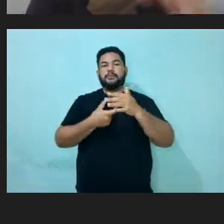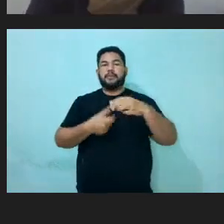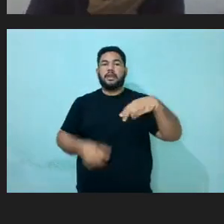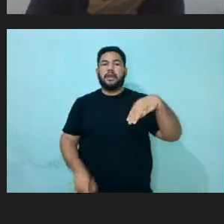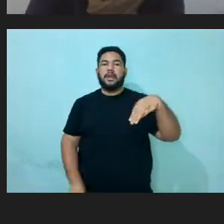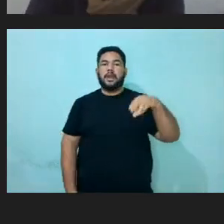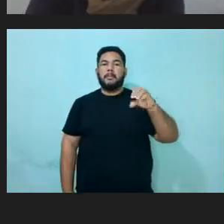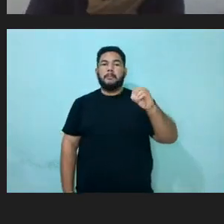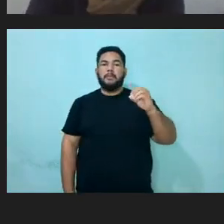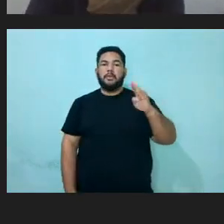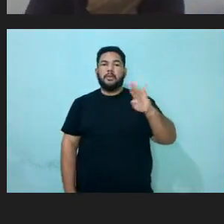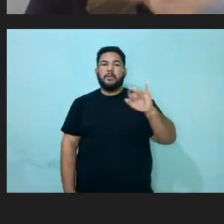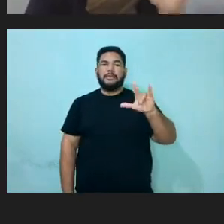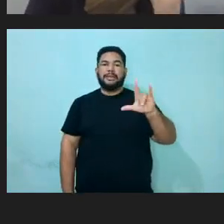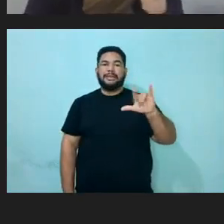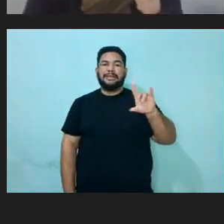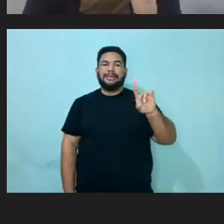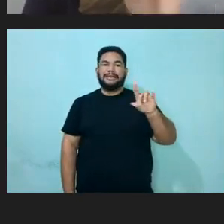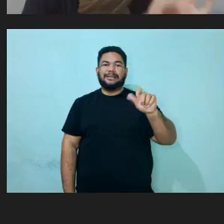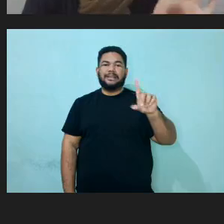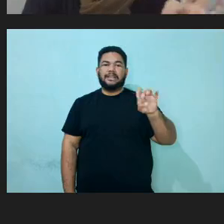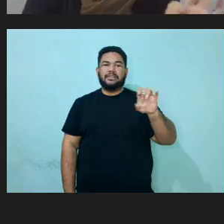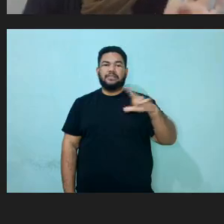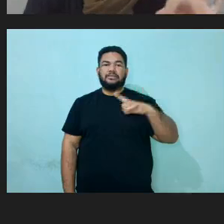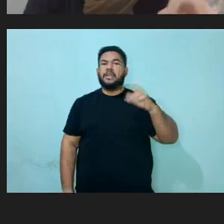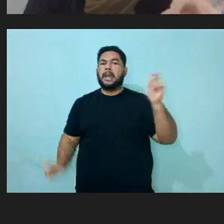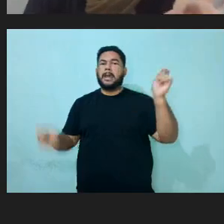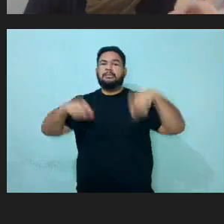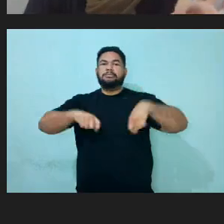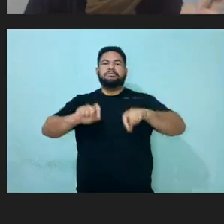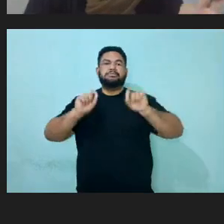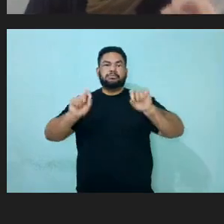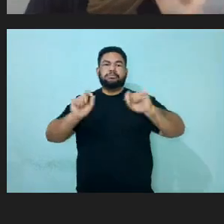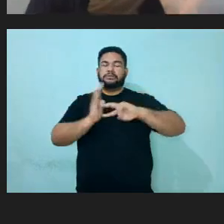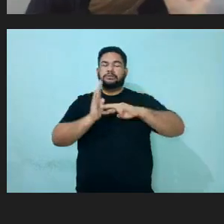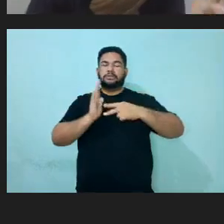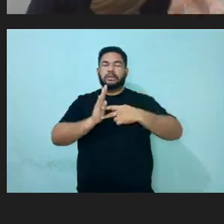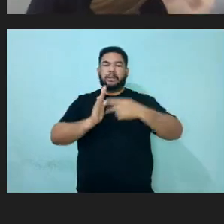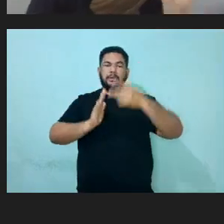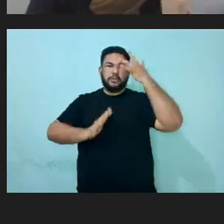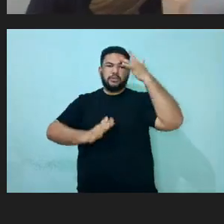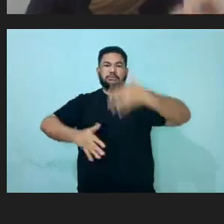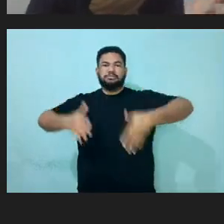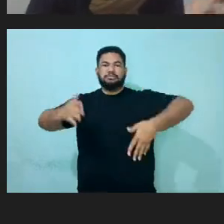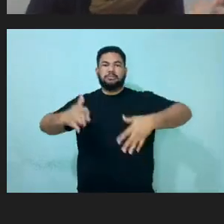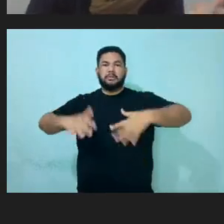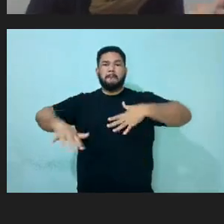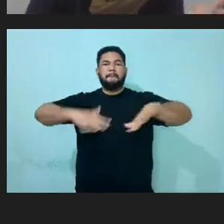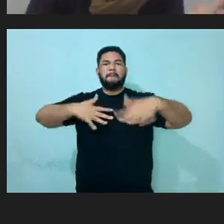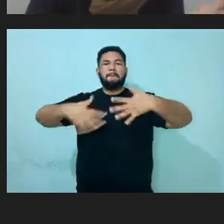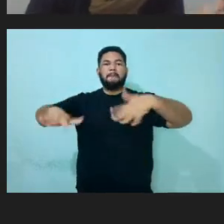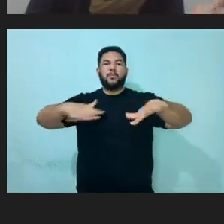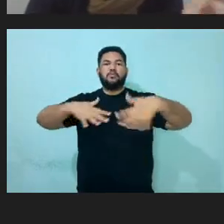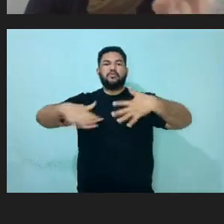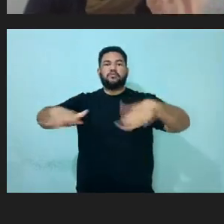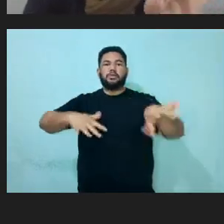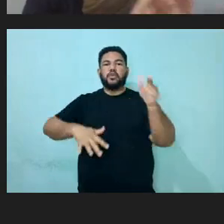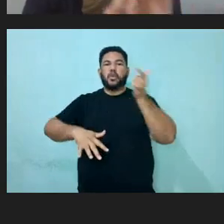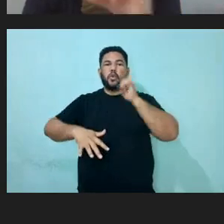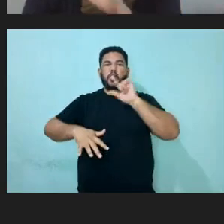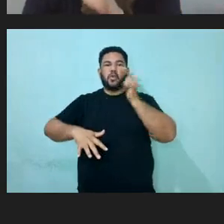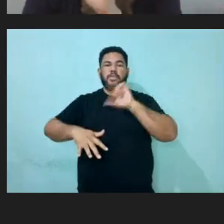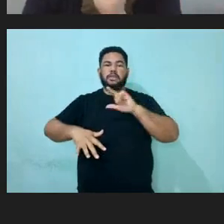Mobilidade. Mobilidade. Que é a capacidade de realizar movimentos